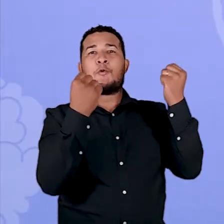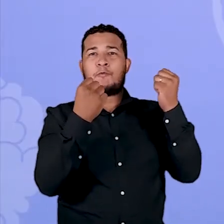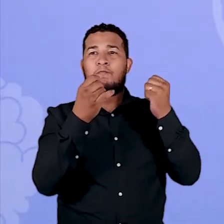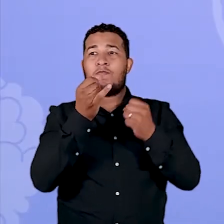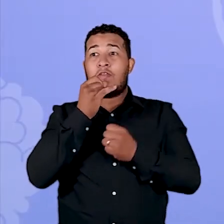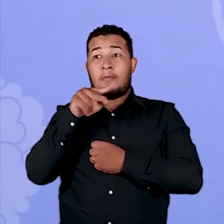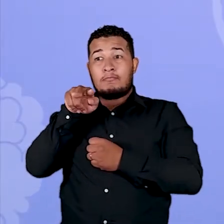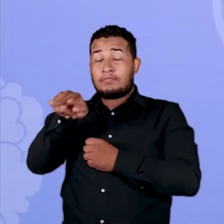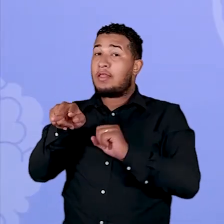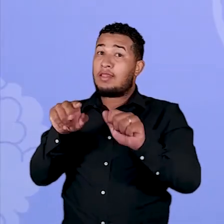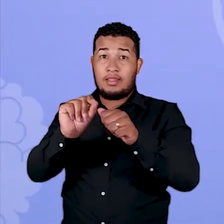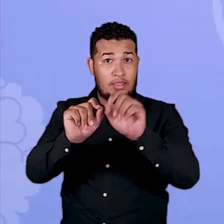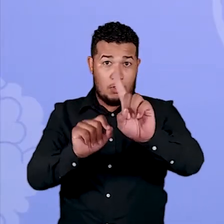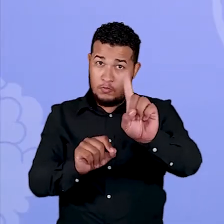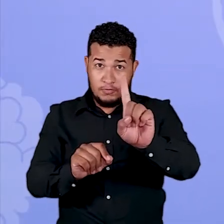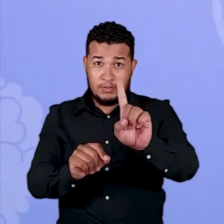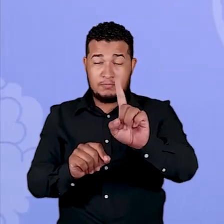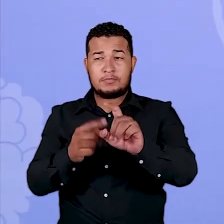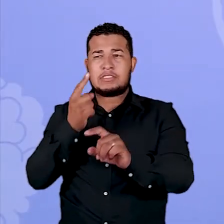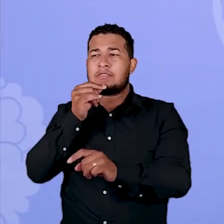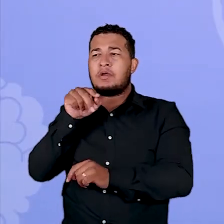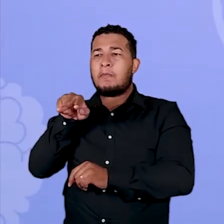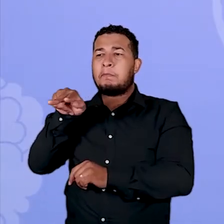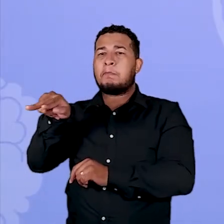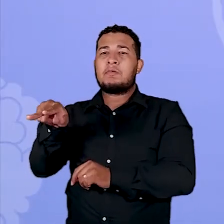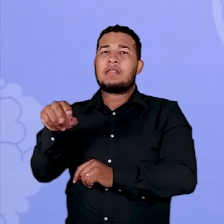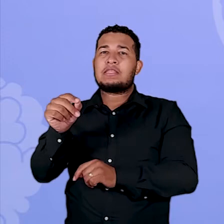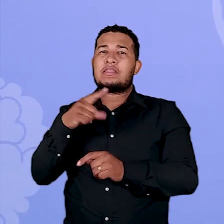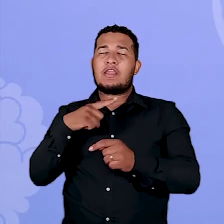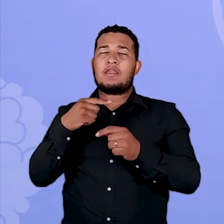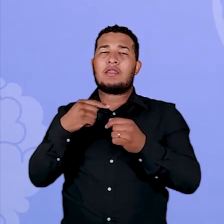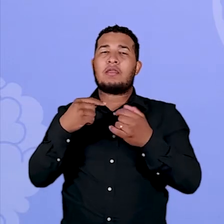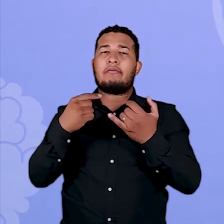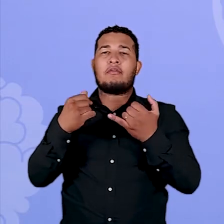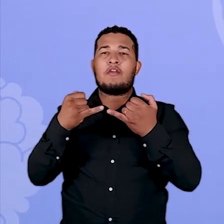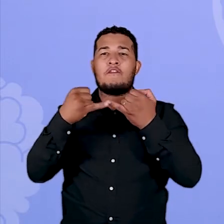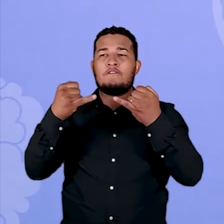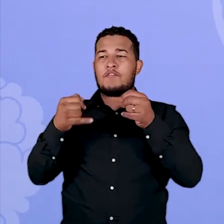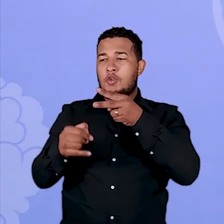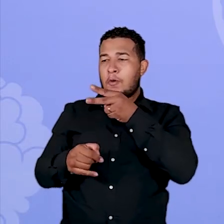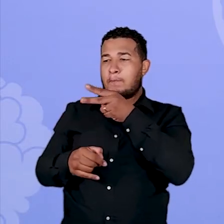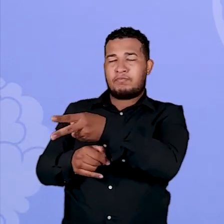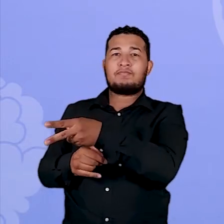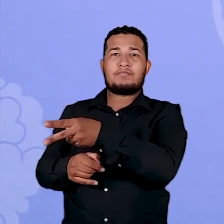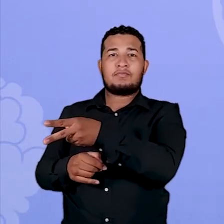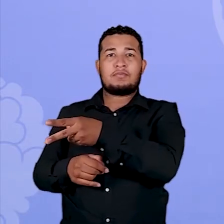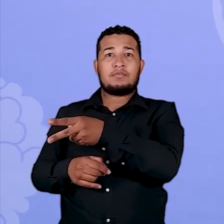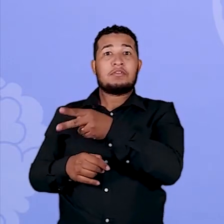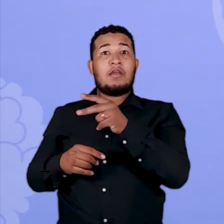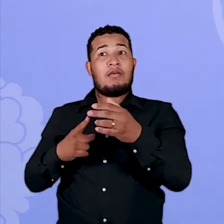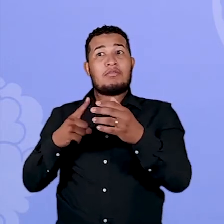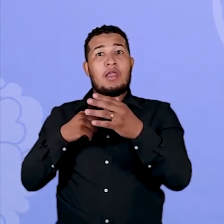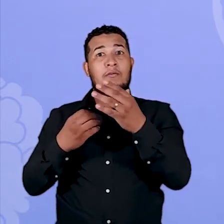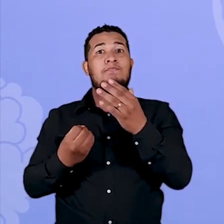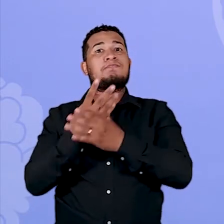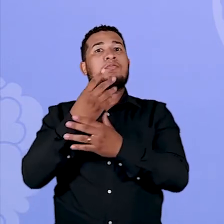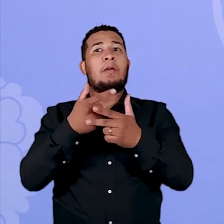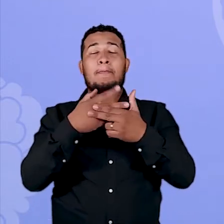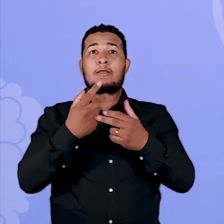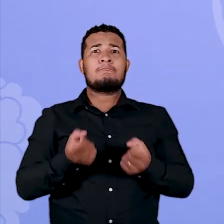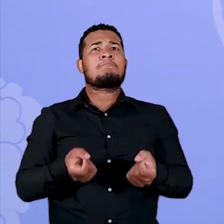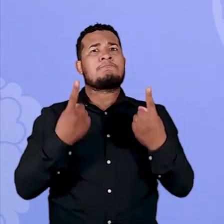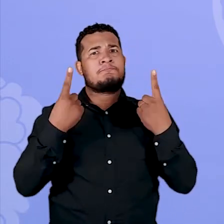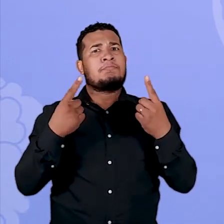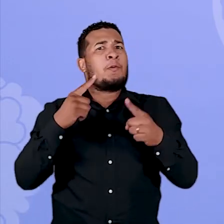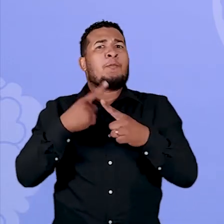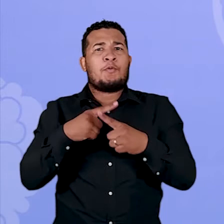minha tomada, por exemplo, não façam isso, beleza? Vou na minha tomada e coloco um fio ligando os dois fios, bom, isso vai gerar uma coisa